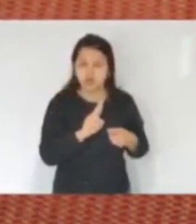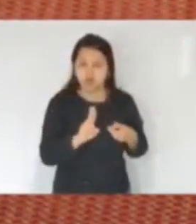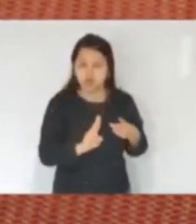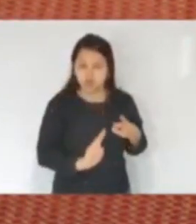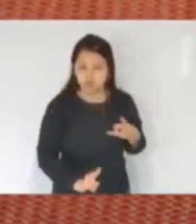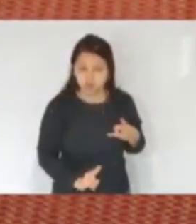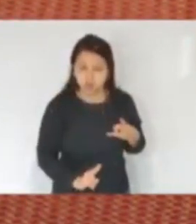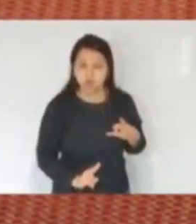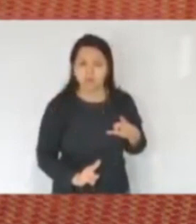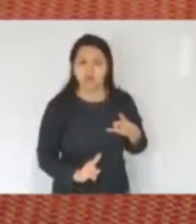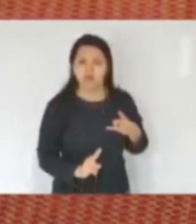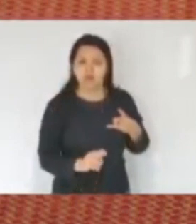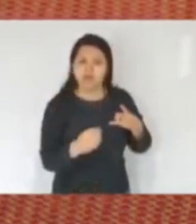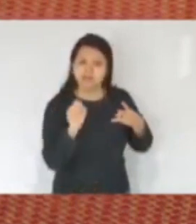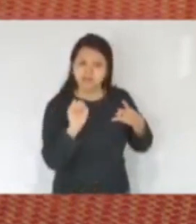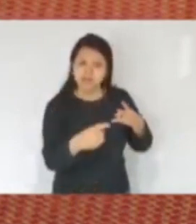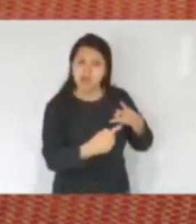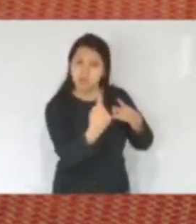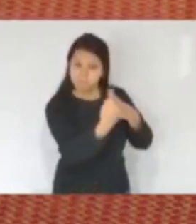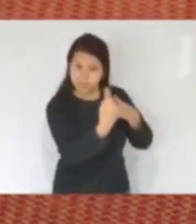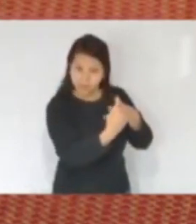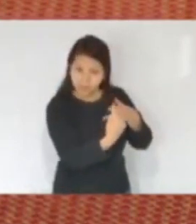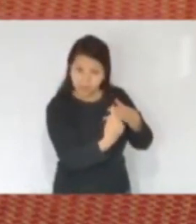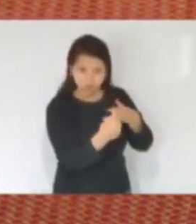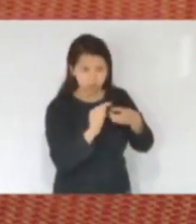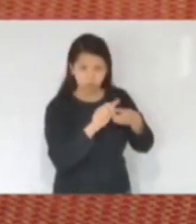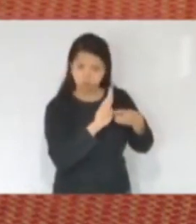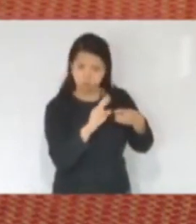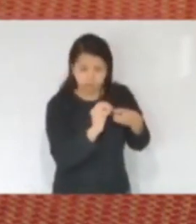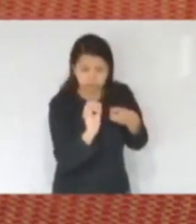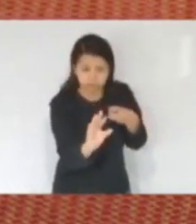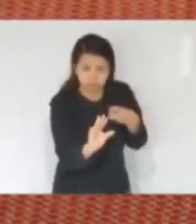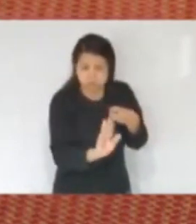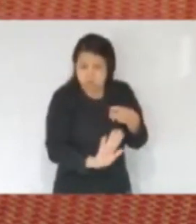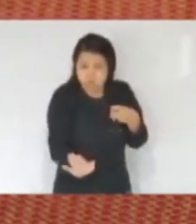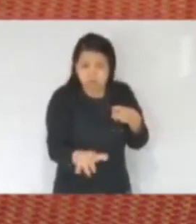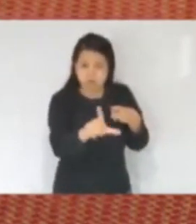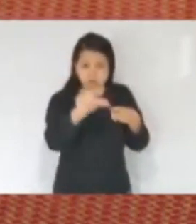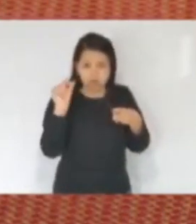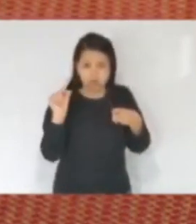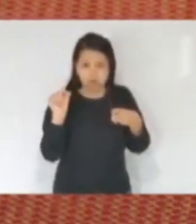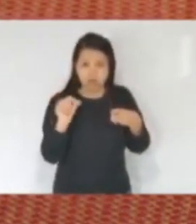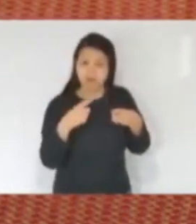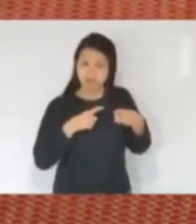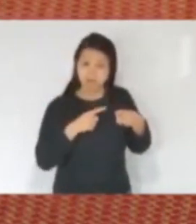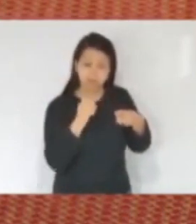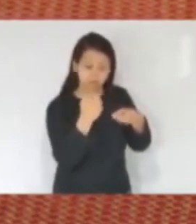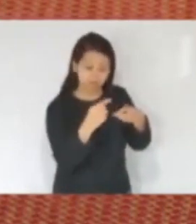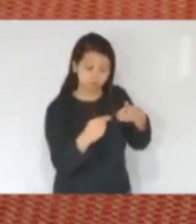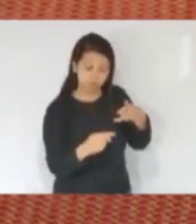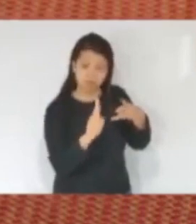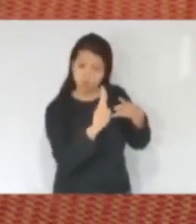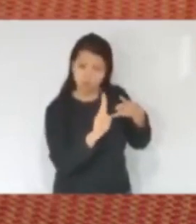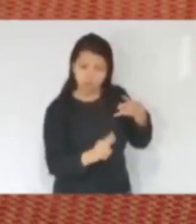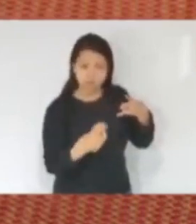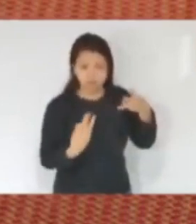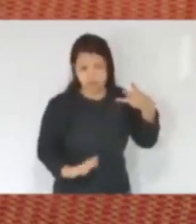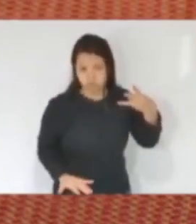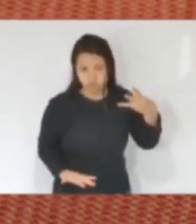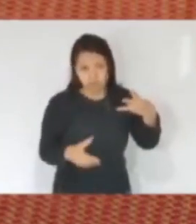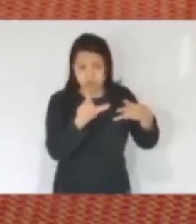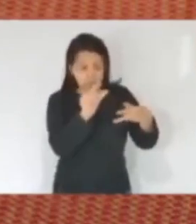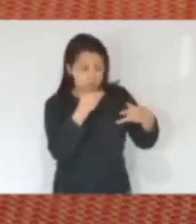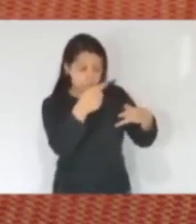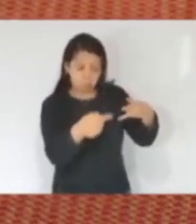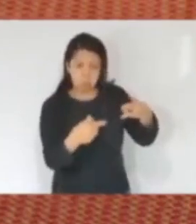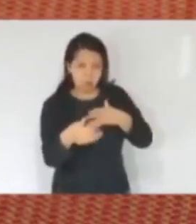ser o primeiro colocado, enviava só o nome dele, o presidente homologava. Você tem uma lista tríplice, ele pode escolher entre os três. Eu acho que é tão simples de